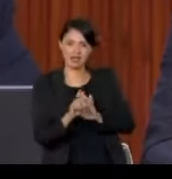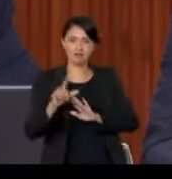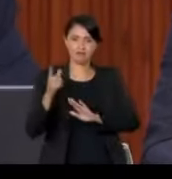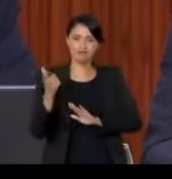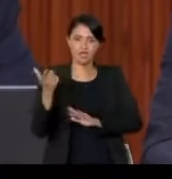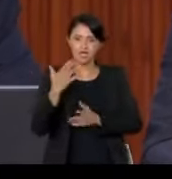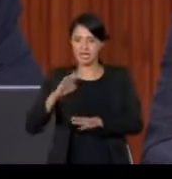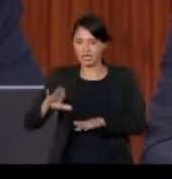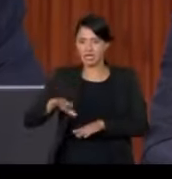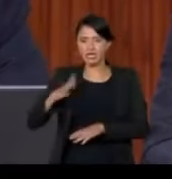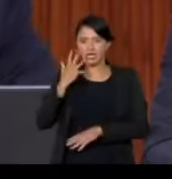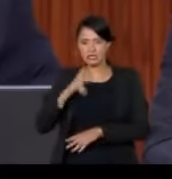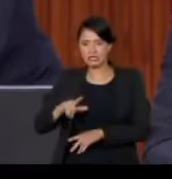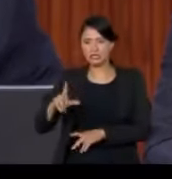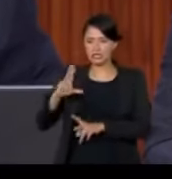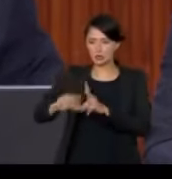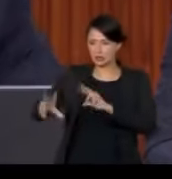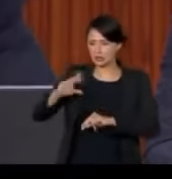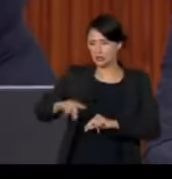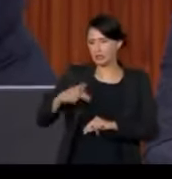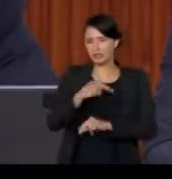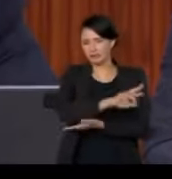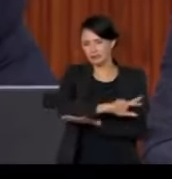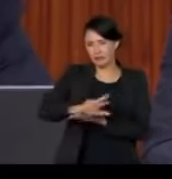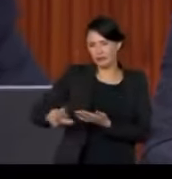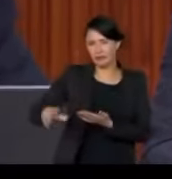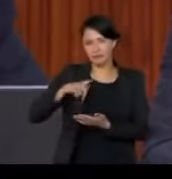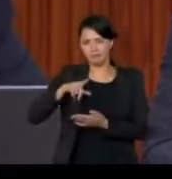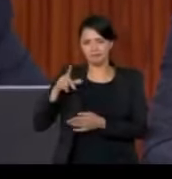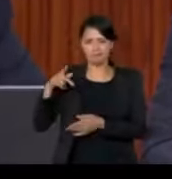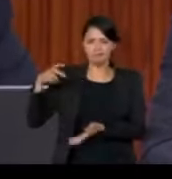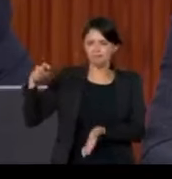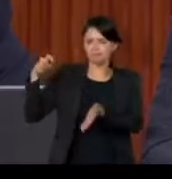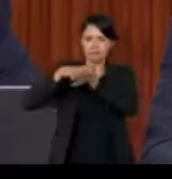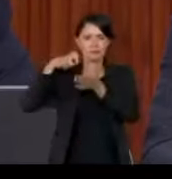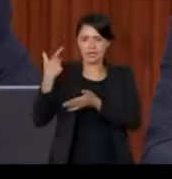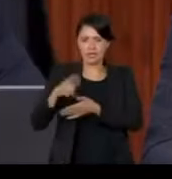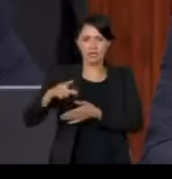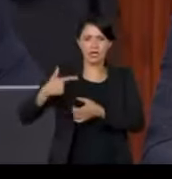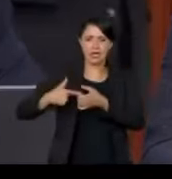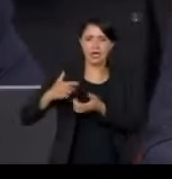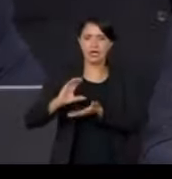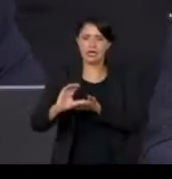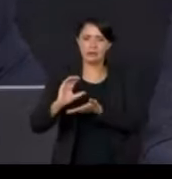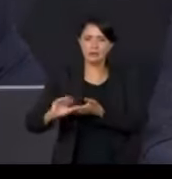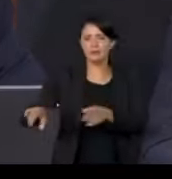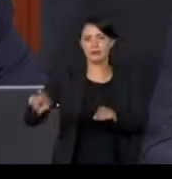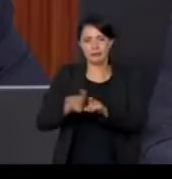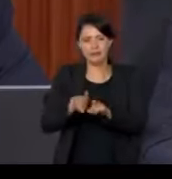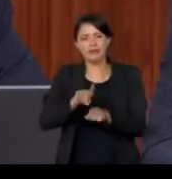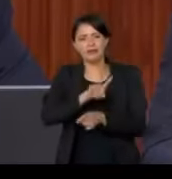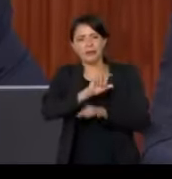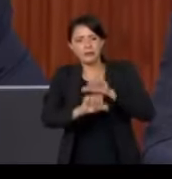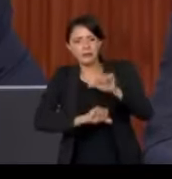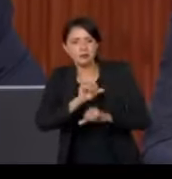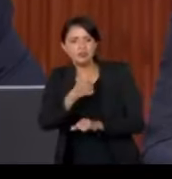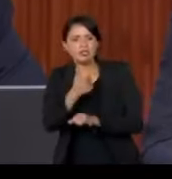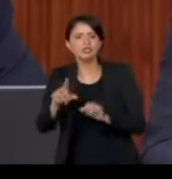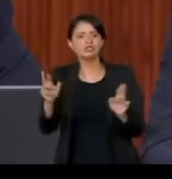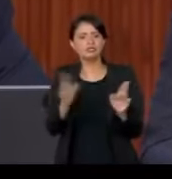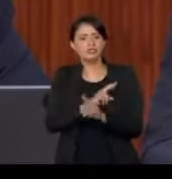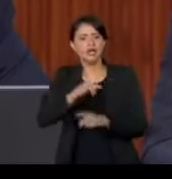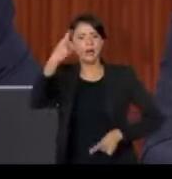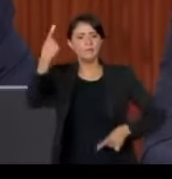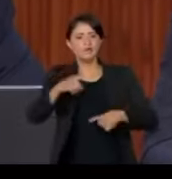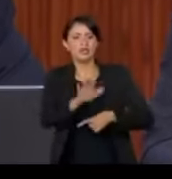ordem econômica, enfim, penalidades na fiscalização do abastecimento nacional de combustíveis, alterações relacionadas à